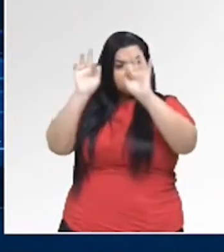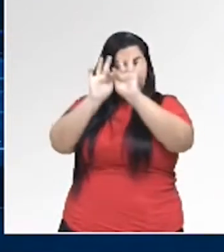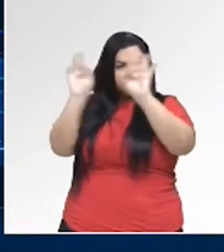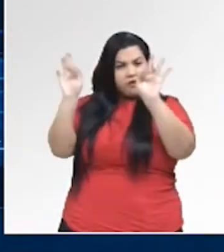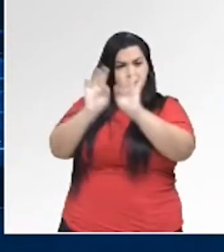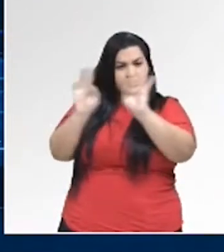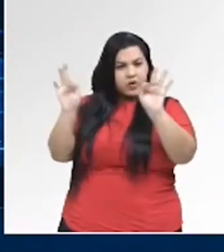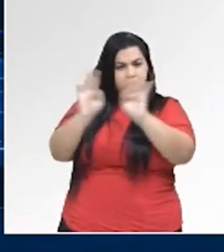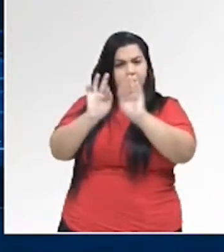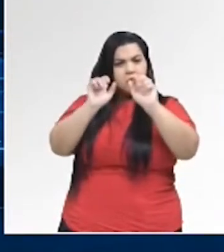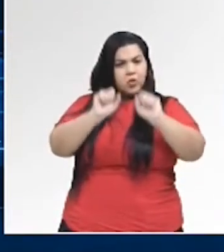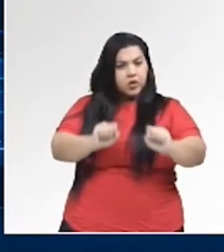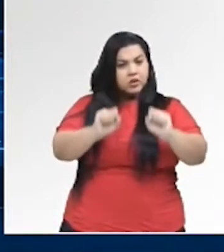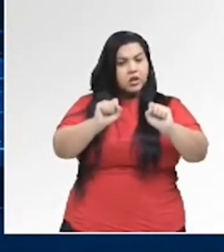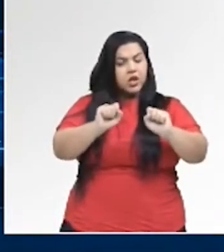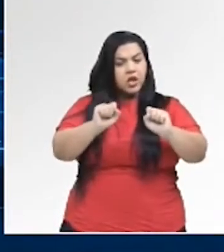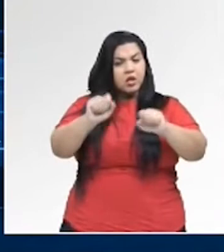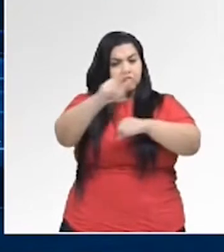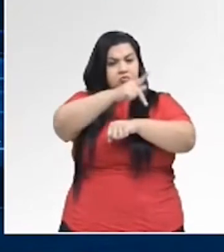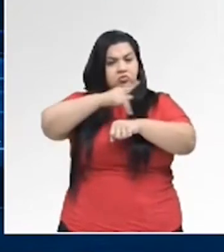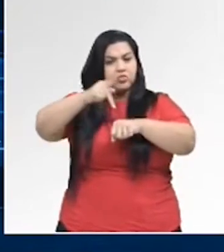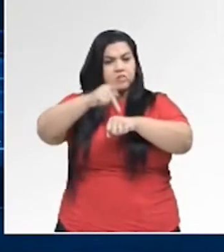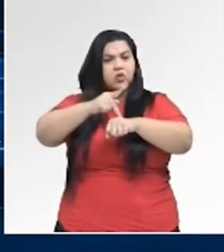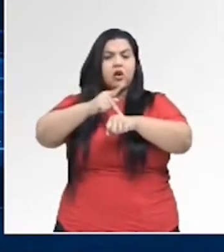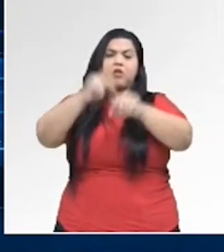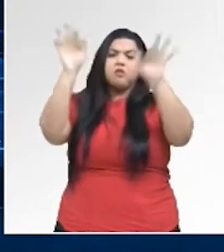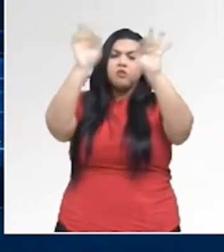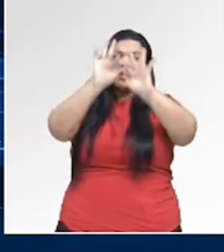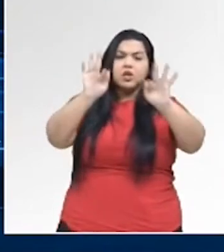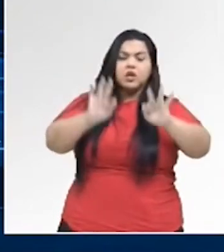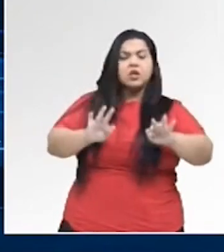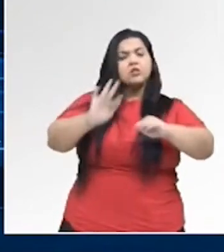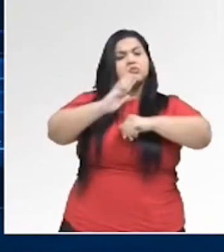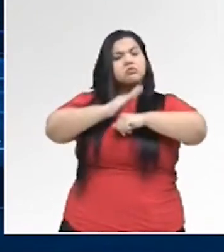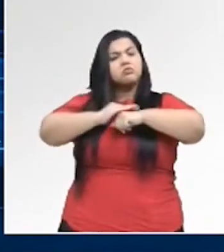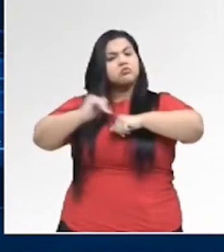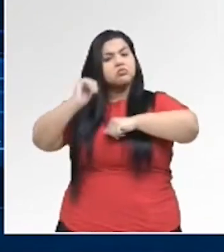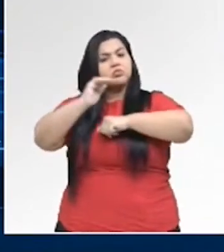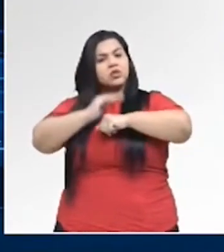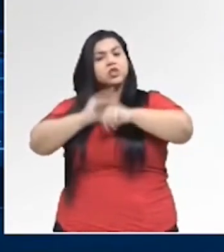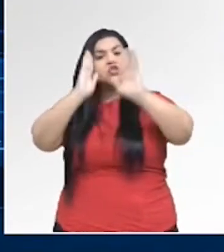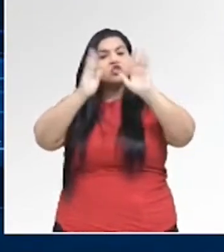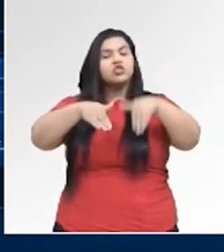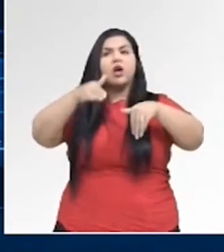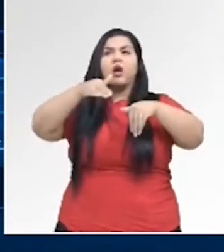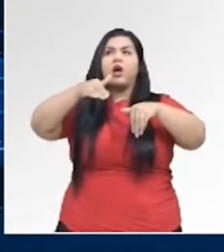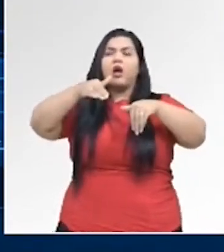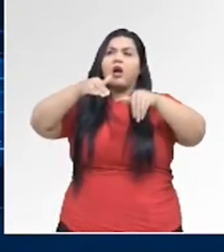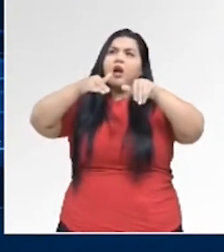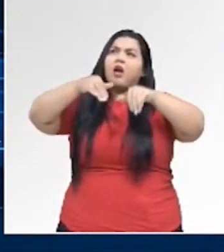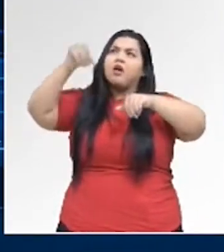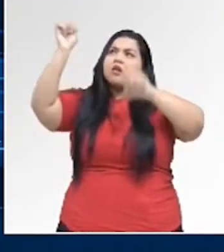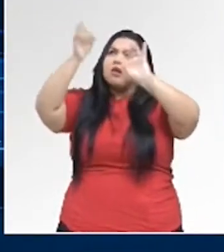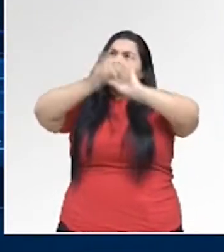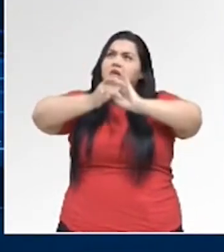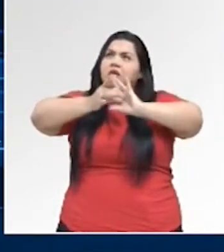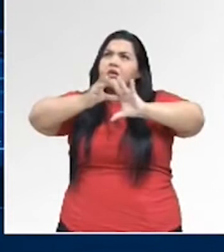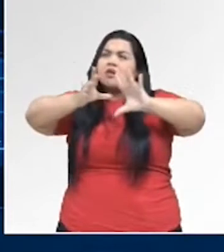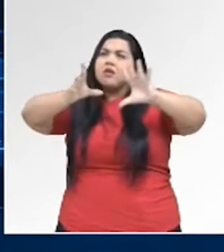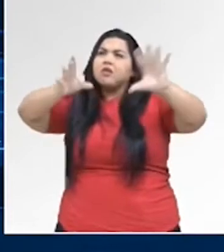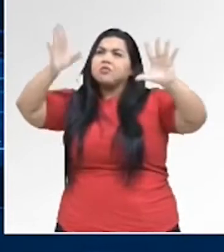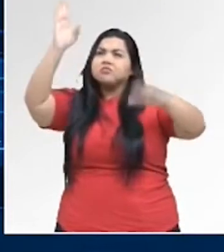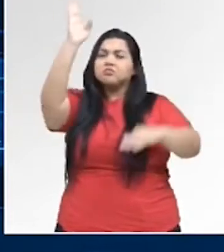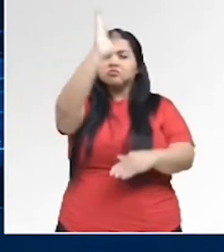pátria filhos, ver contente a mãe gentil, já raiou a liberdade no horizonte